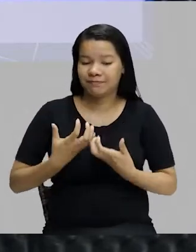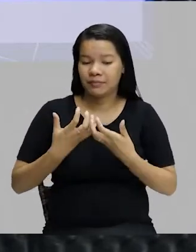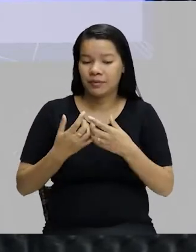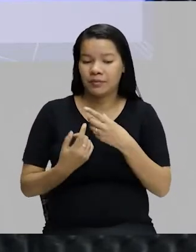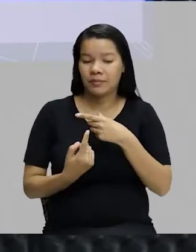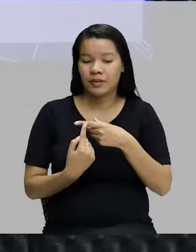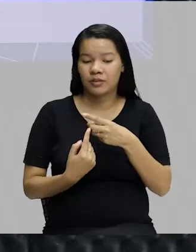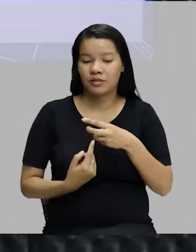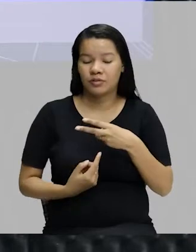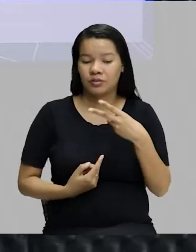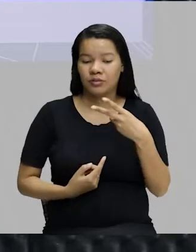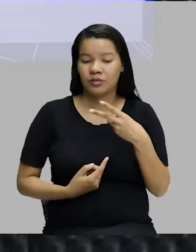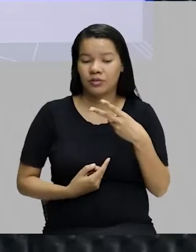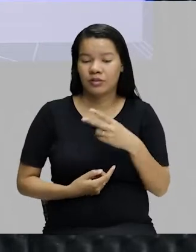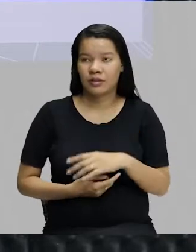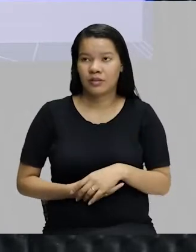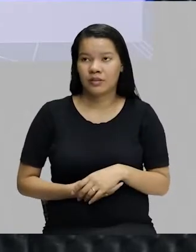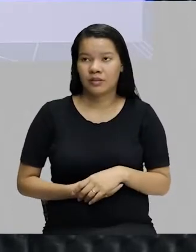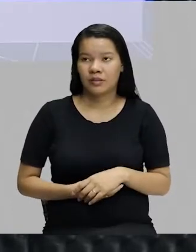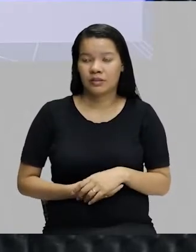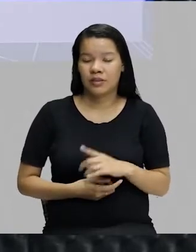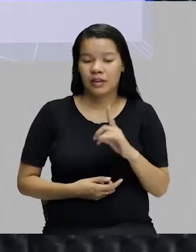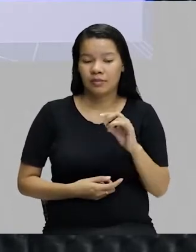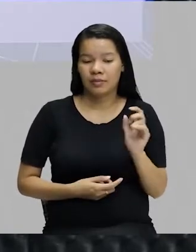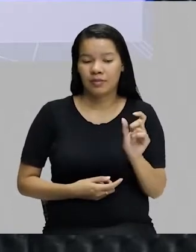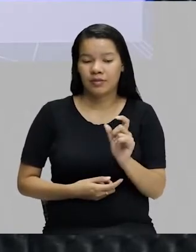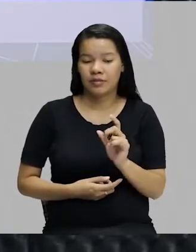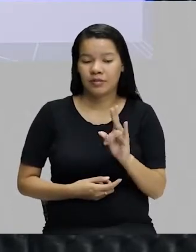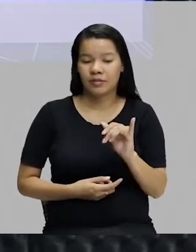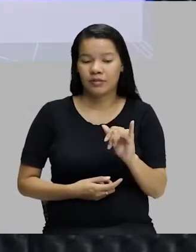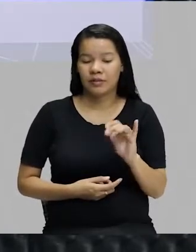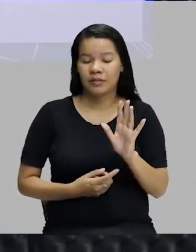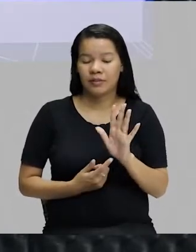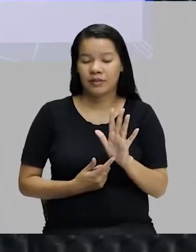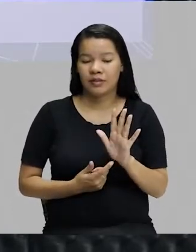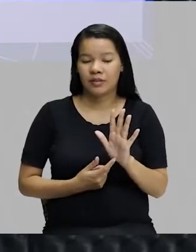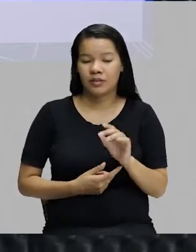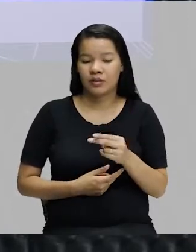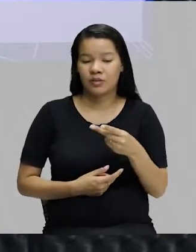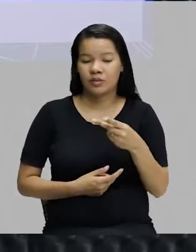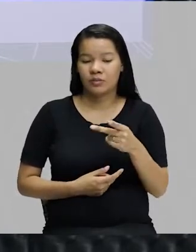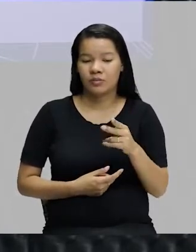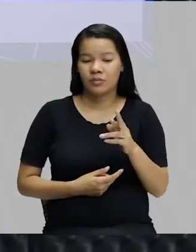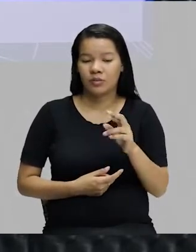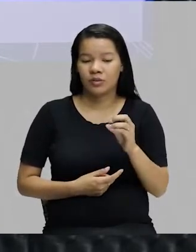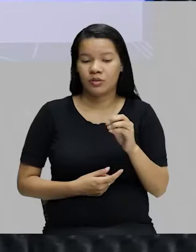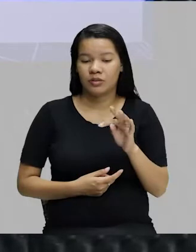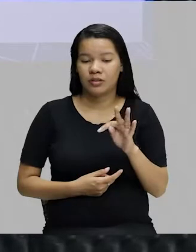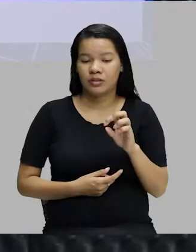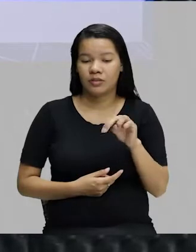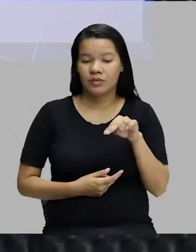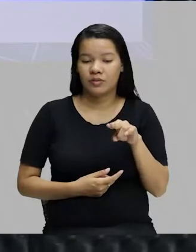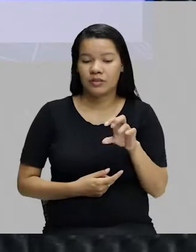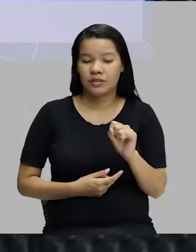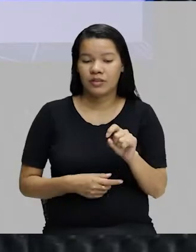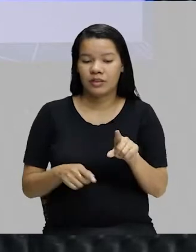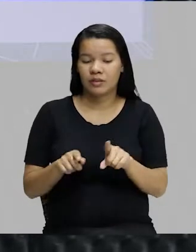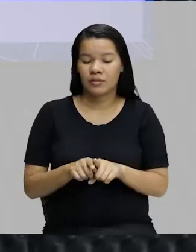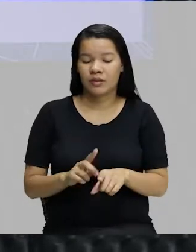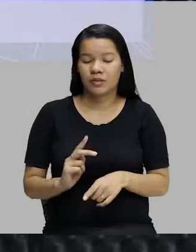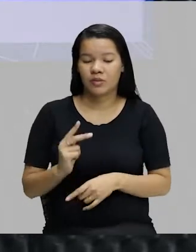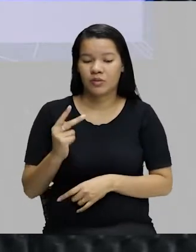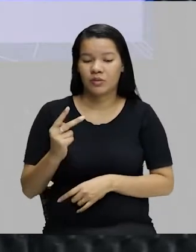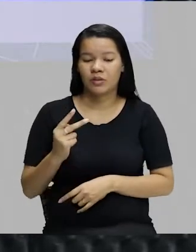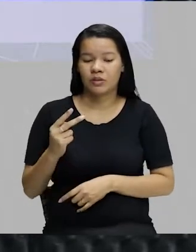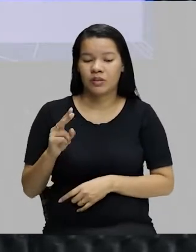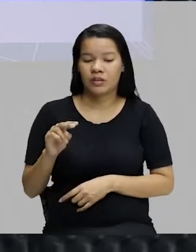2, certo? Ou seja, é uma partícula que vai apresentar 2 prótons e também 2